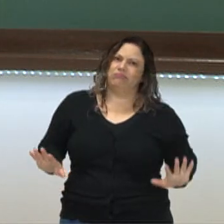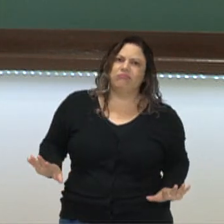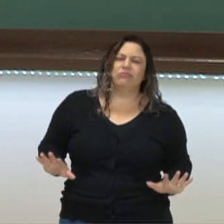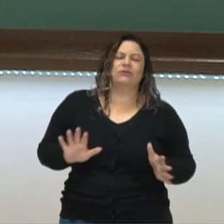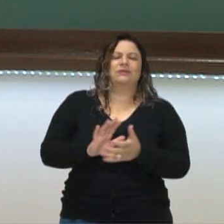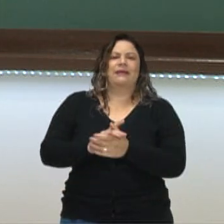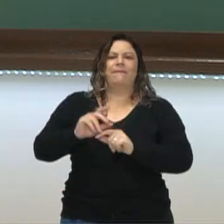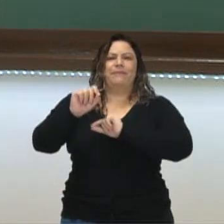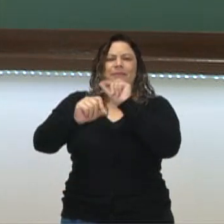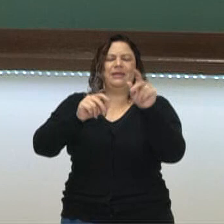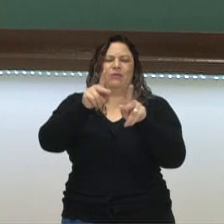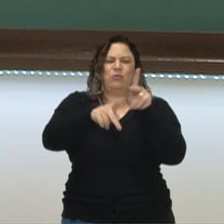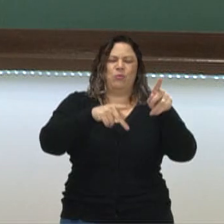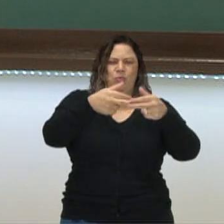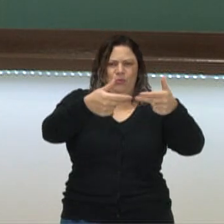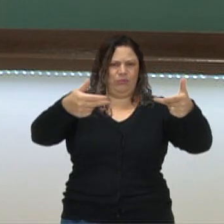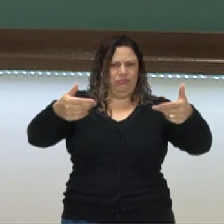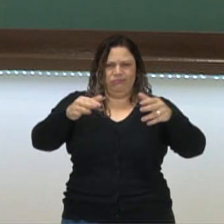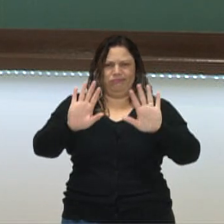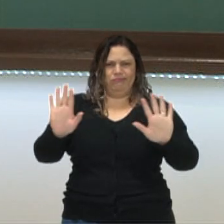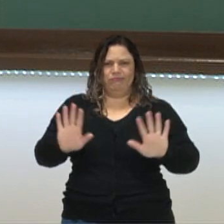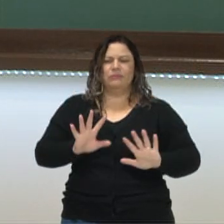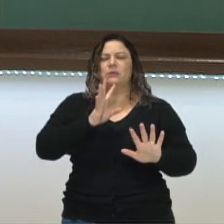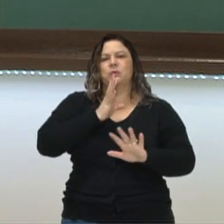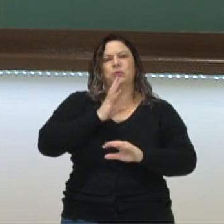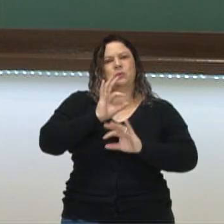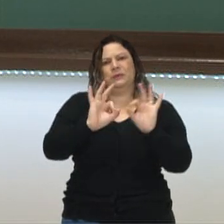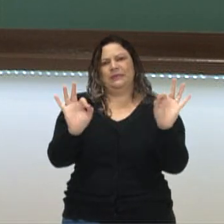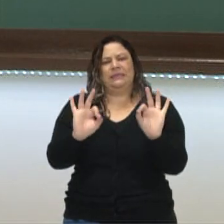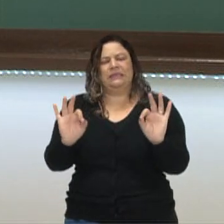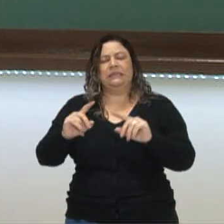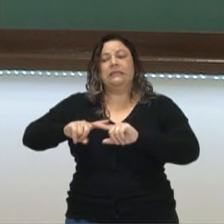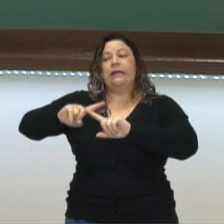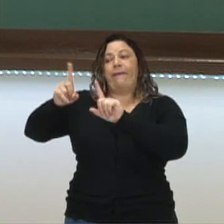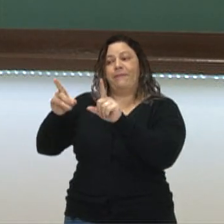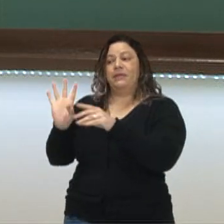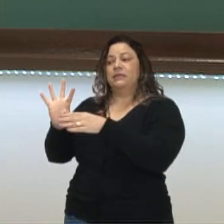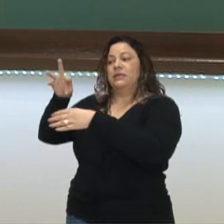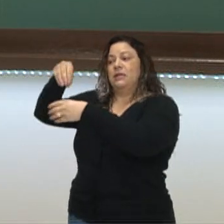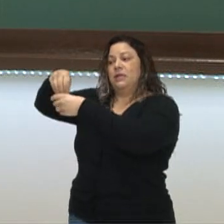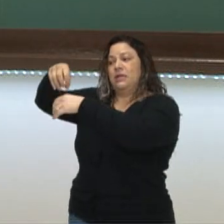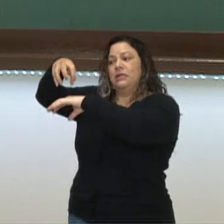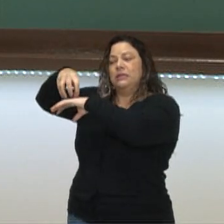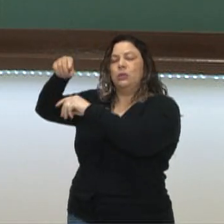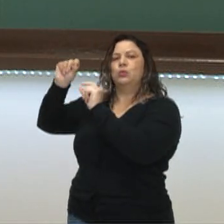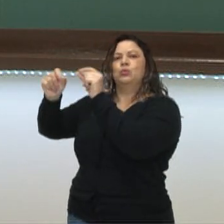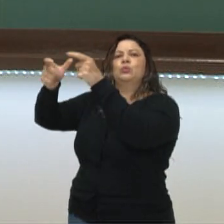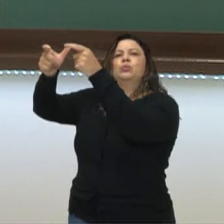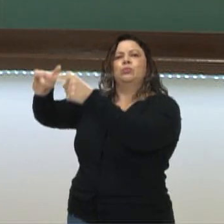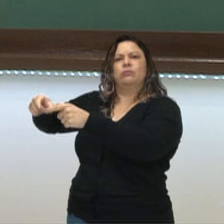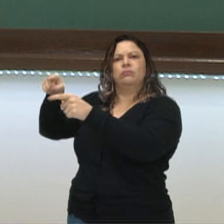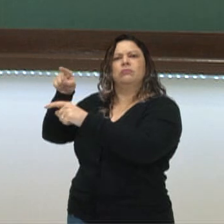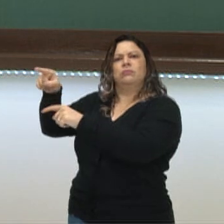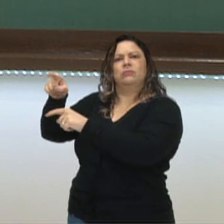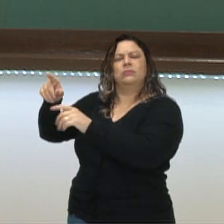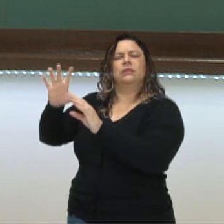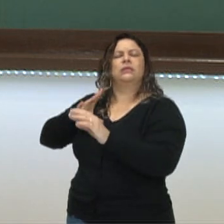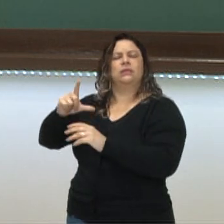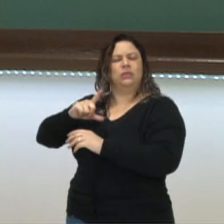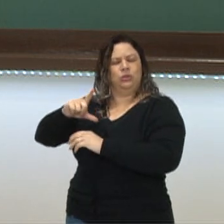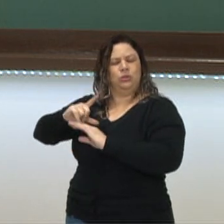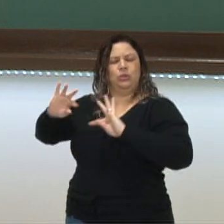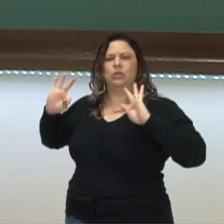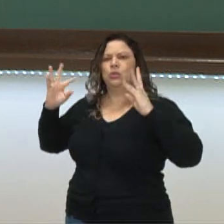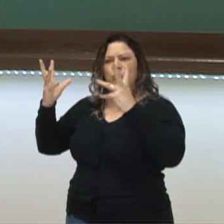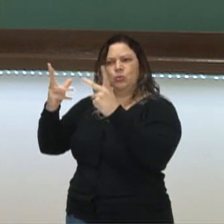né? Não tinha muitas vezes esse conhecimento. Então a igreja dentro dos mosteiros é que tinha todo o conhecimento,